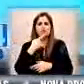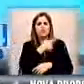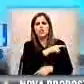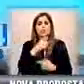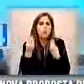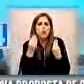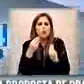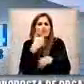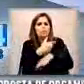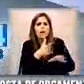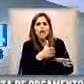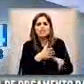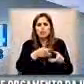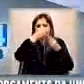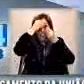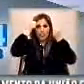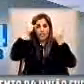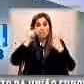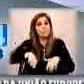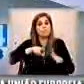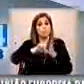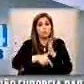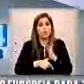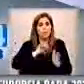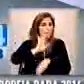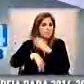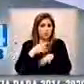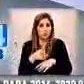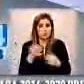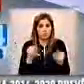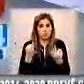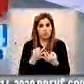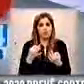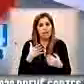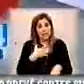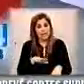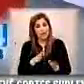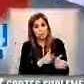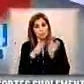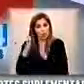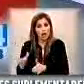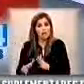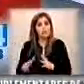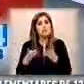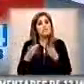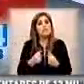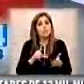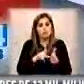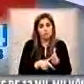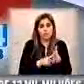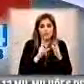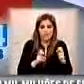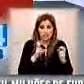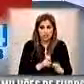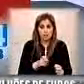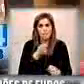faz? Este projeto é um mix, de facto, ou seja, aquilo que nós queremos, por um lado, é desenvolver um projeto de investigação para tentar